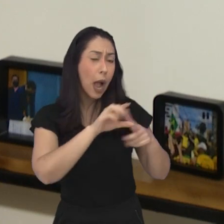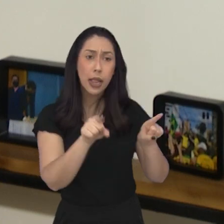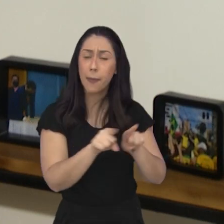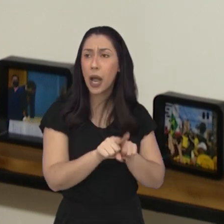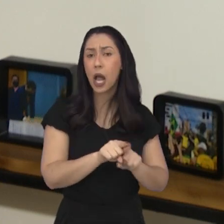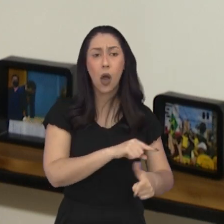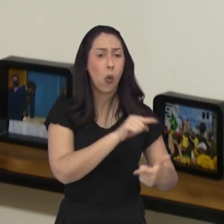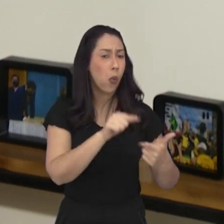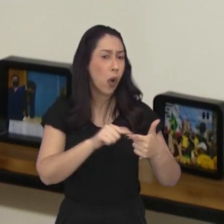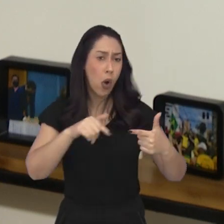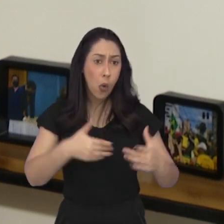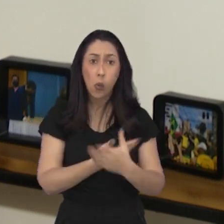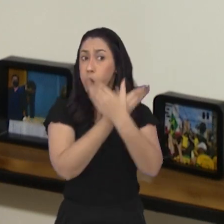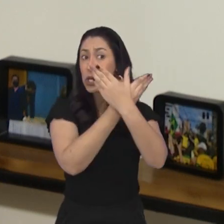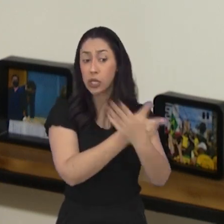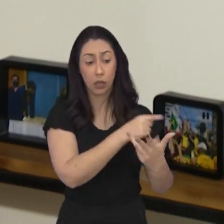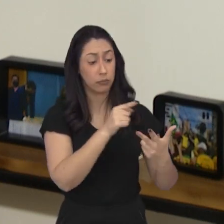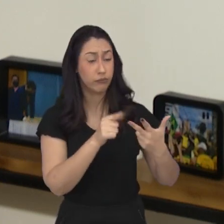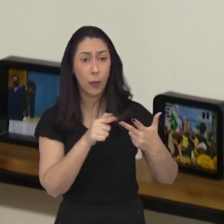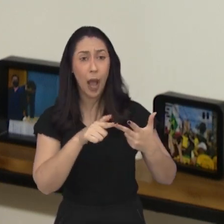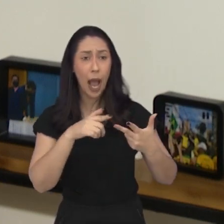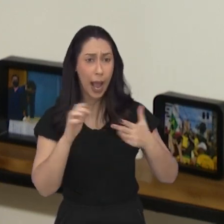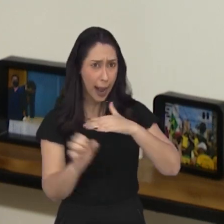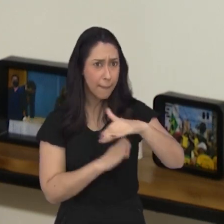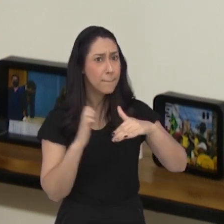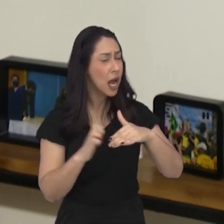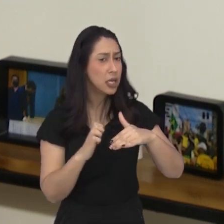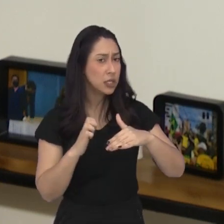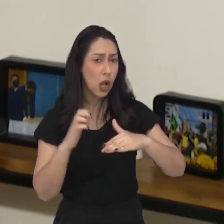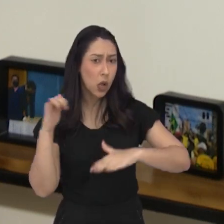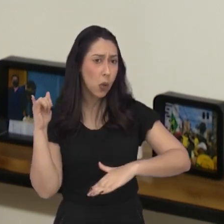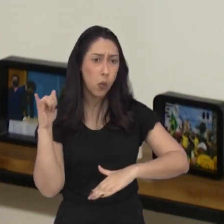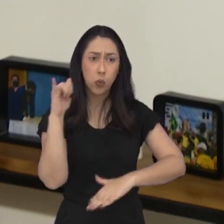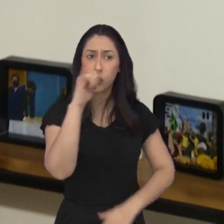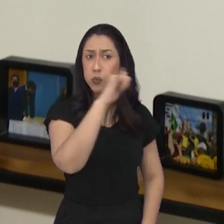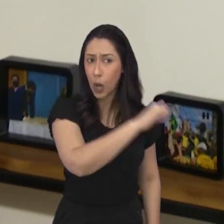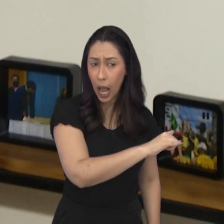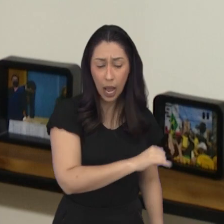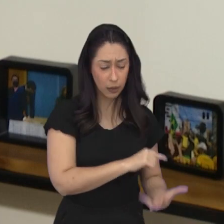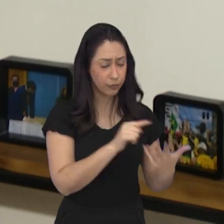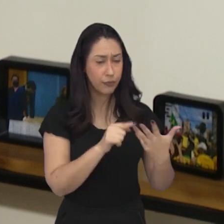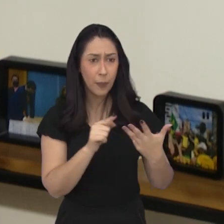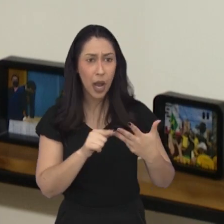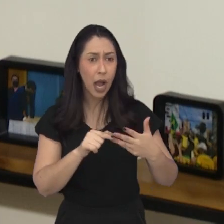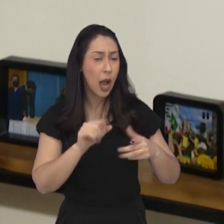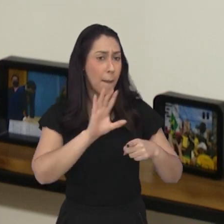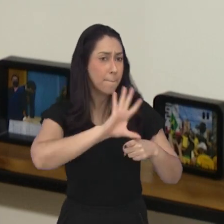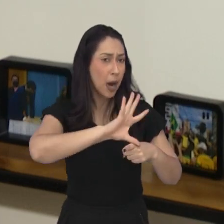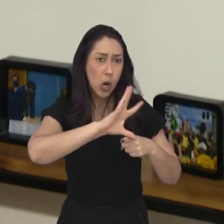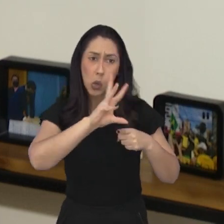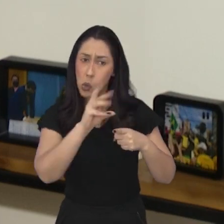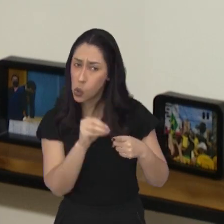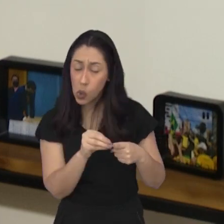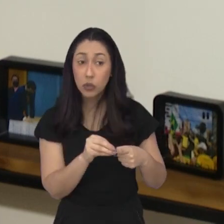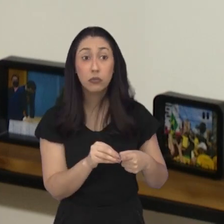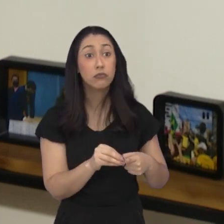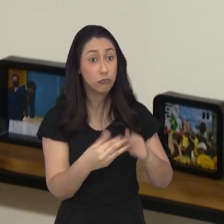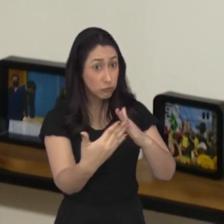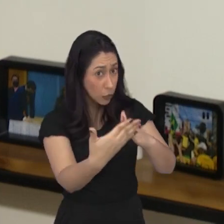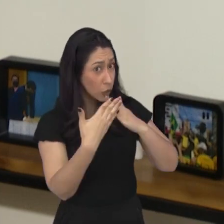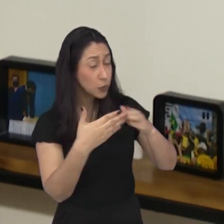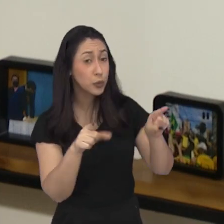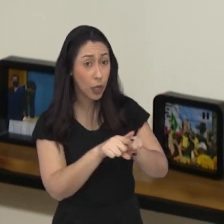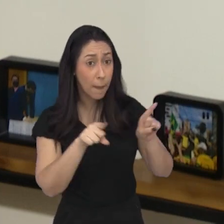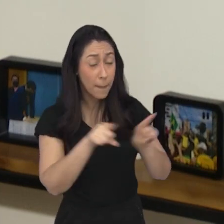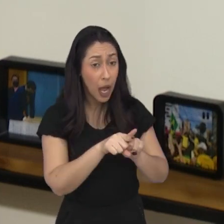trabalho fantástico, mas também o ITA, a própria Embraer, enfim, o Parque Tecnológico que nós temos aqui na nossa cidade, que